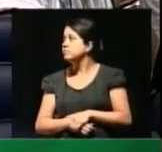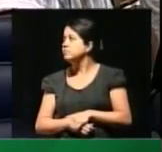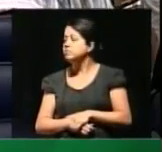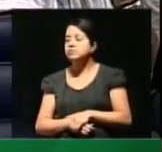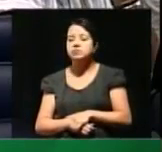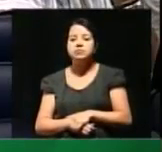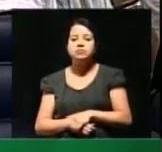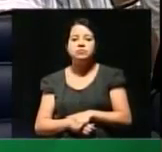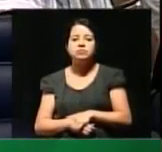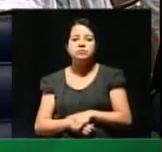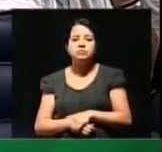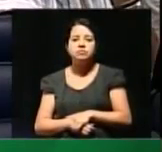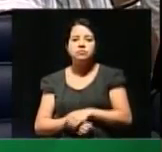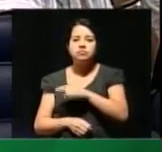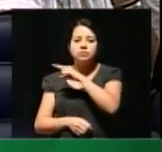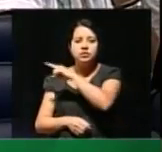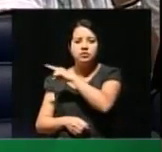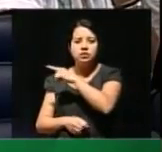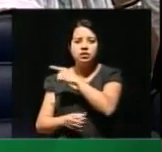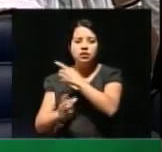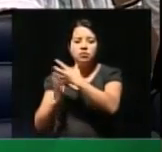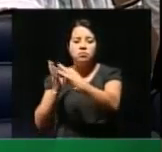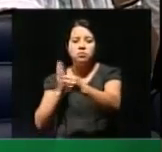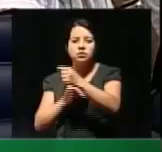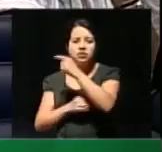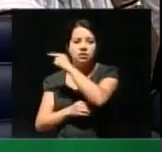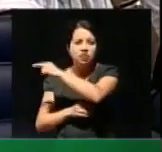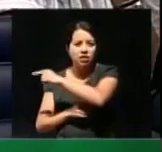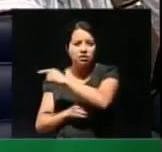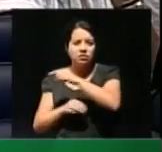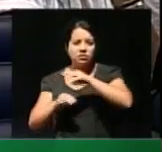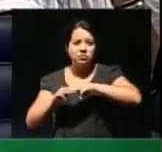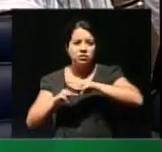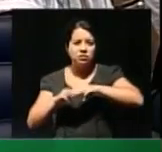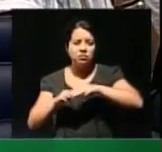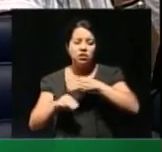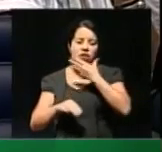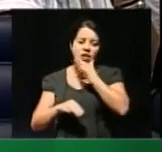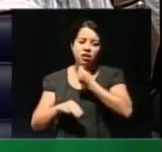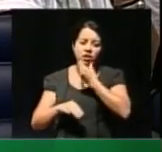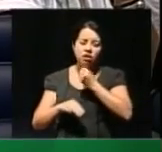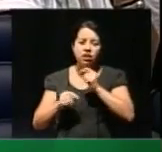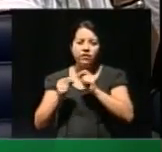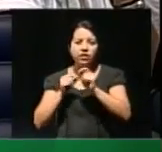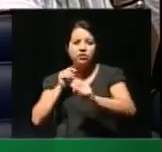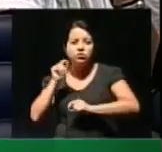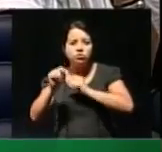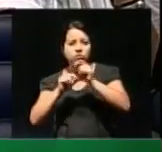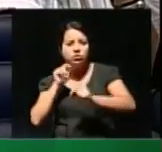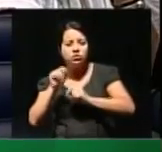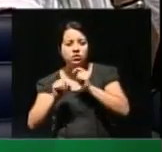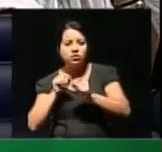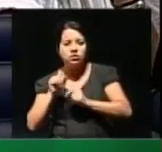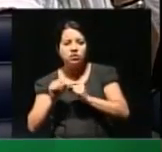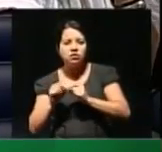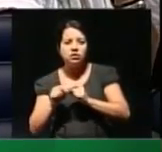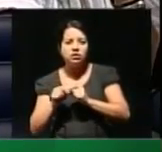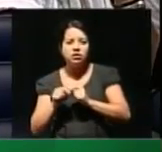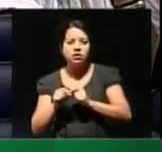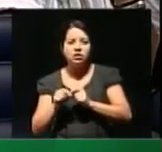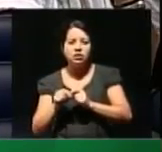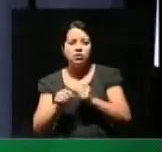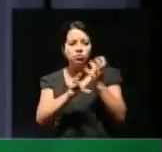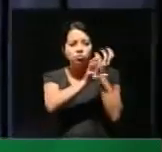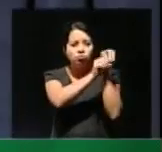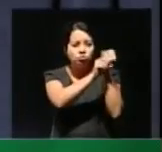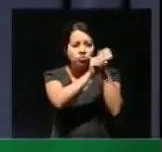E essa é uma modelagem matemática. Quer dizer, o que os caras fazem? Eles pegam os dados que os países